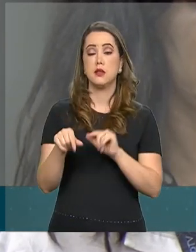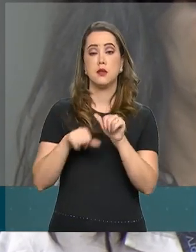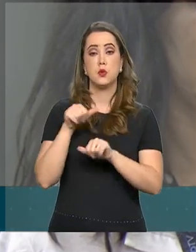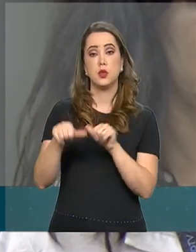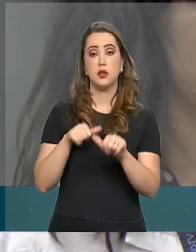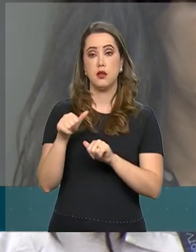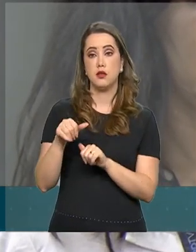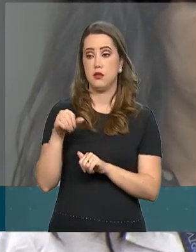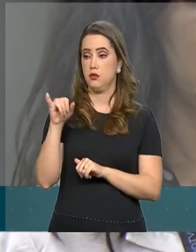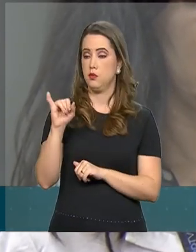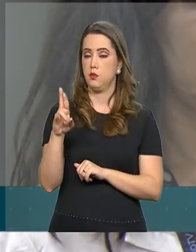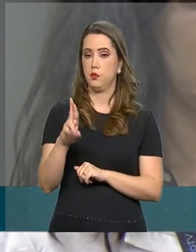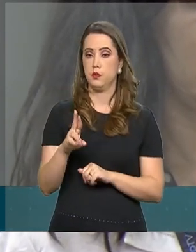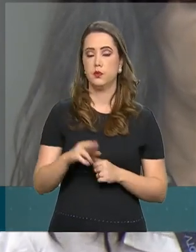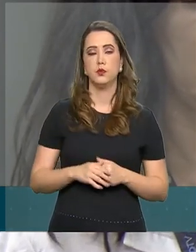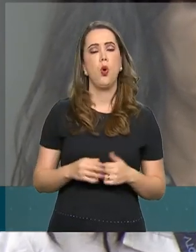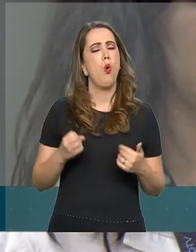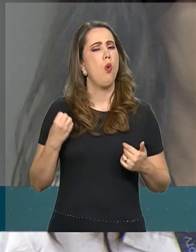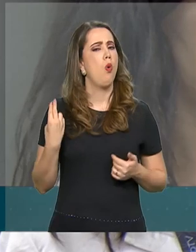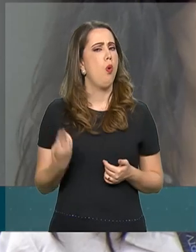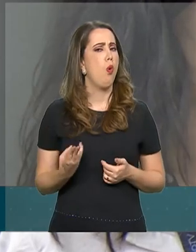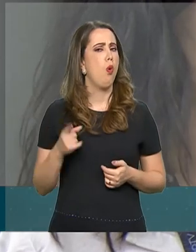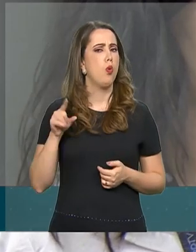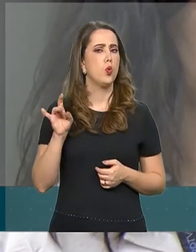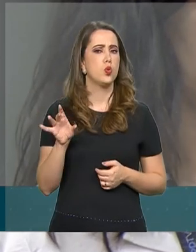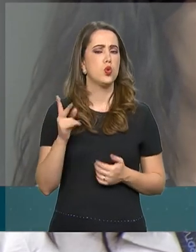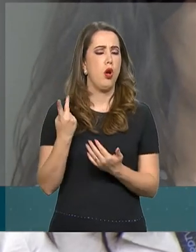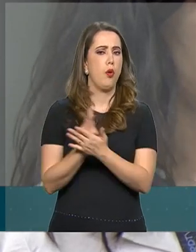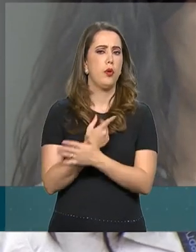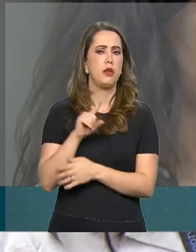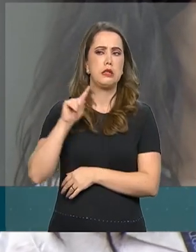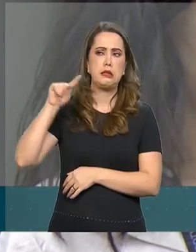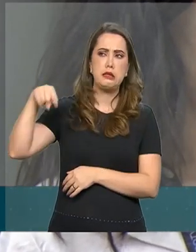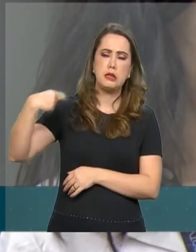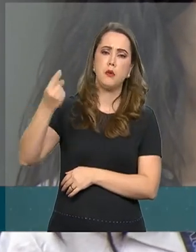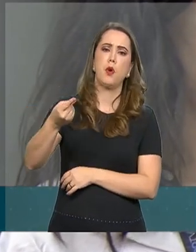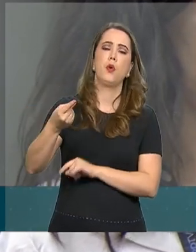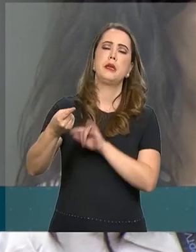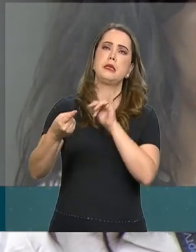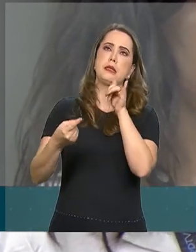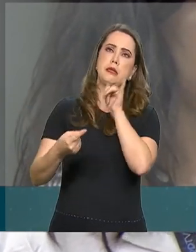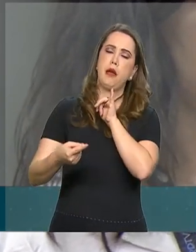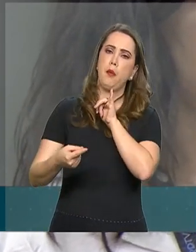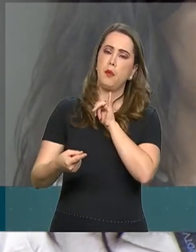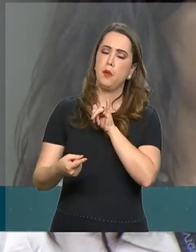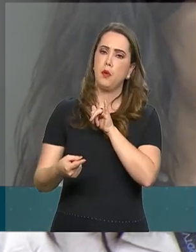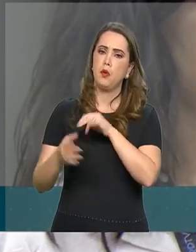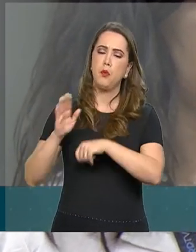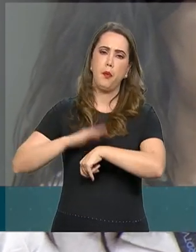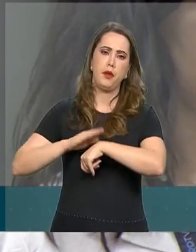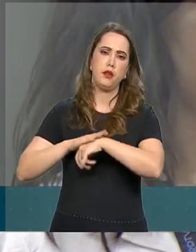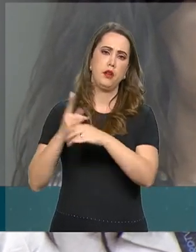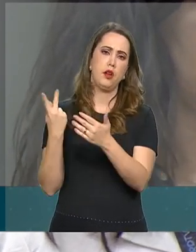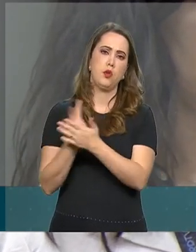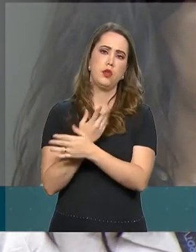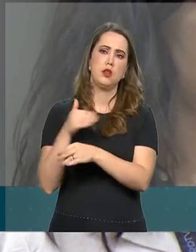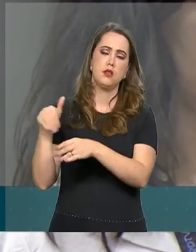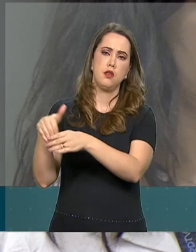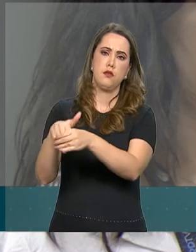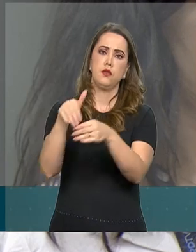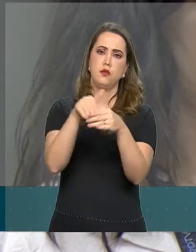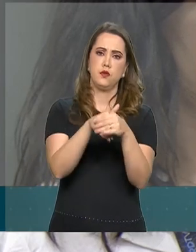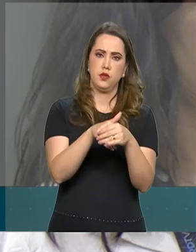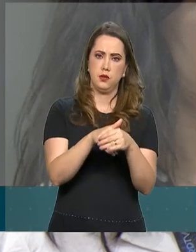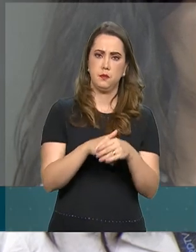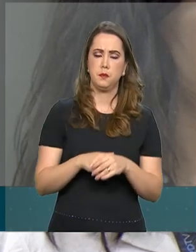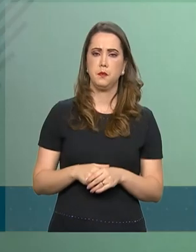correção na tabela do imposto de renda ou isso só vai decidido depois por exemplo é quando ocorrerá a votação da reforma